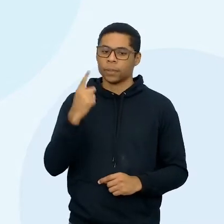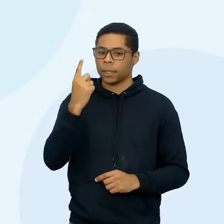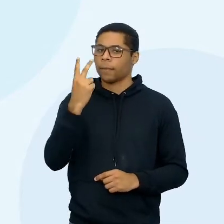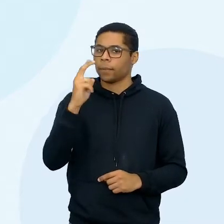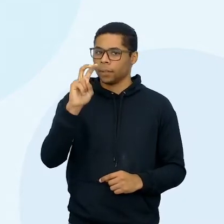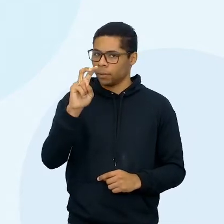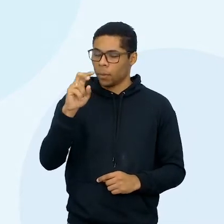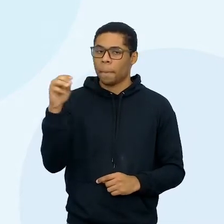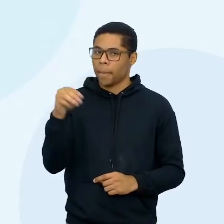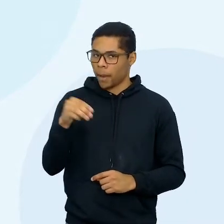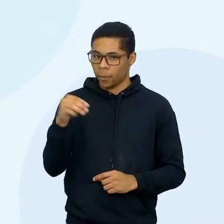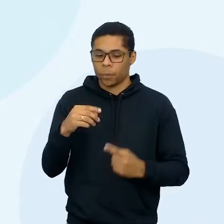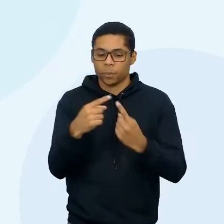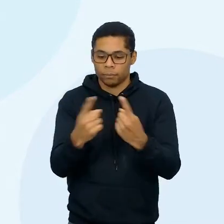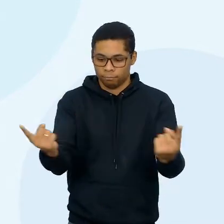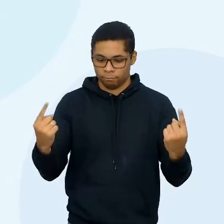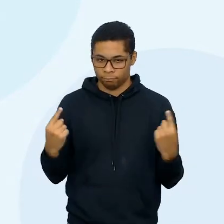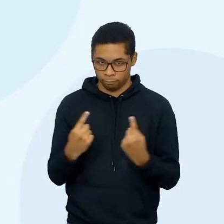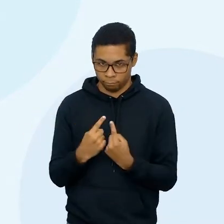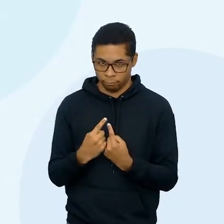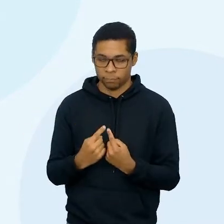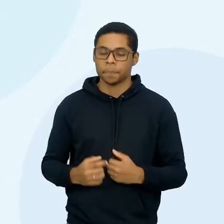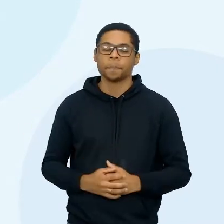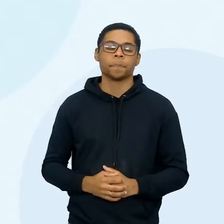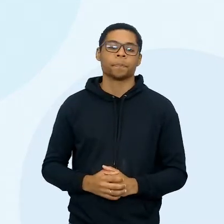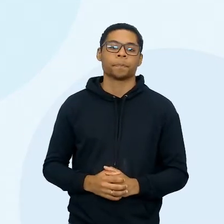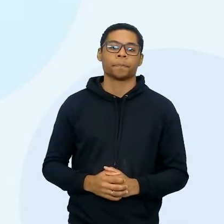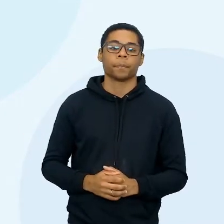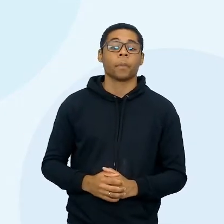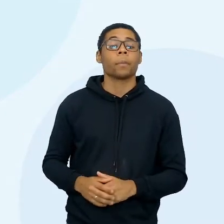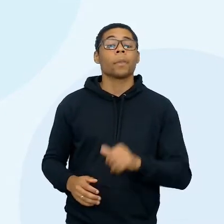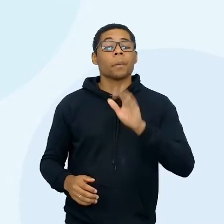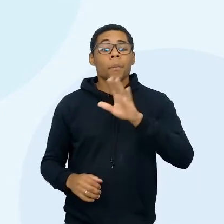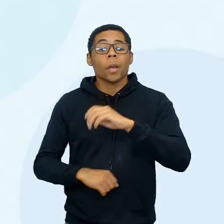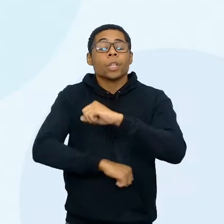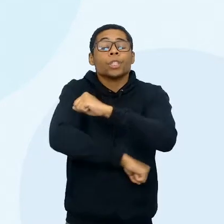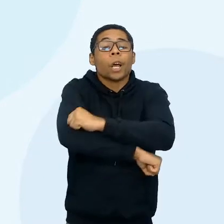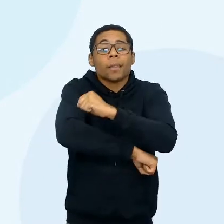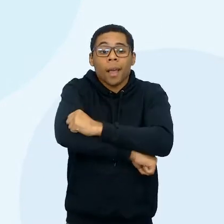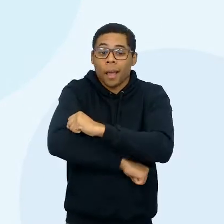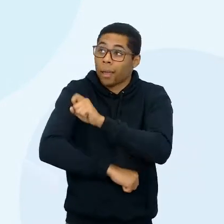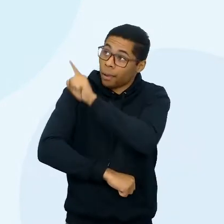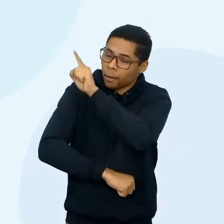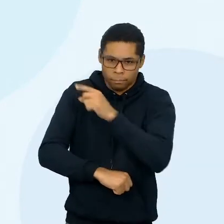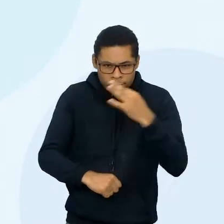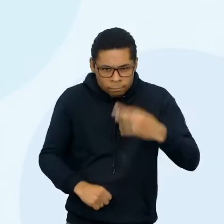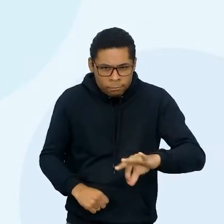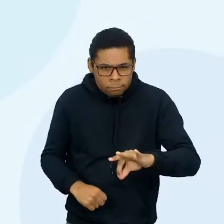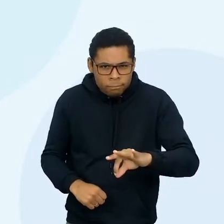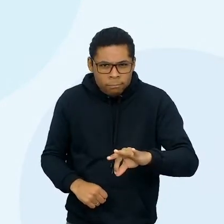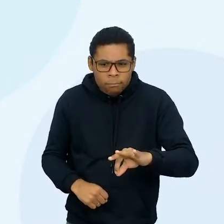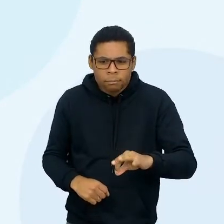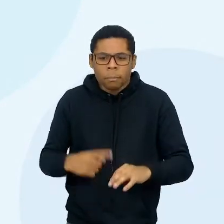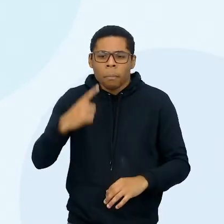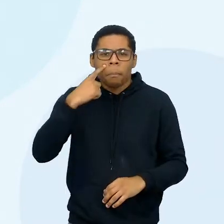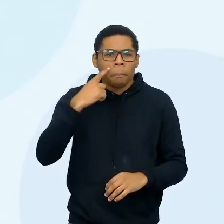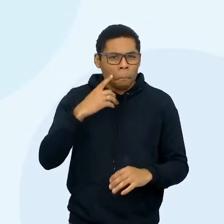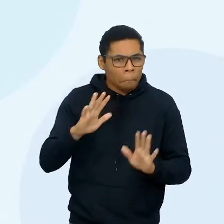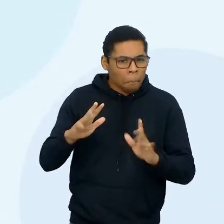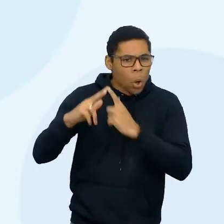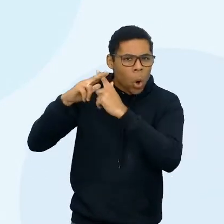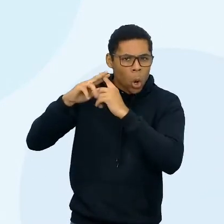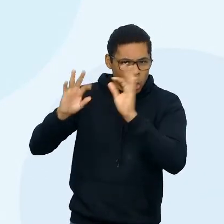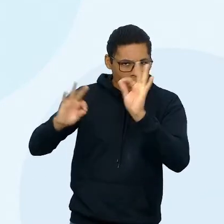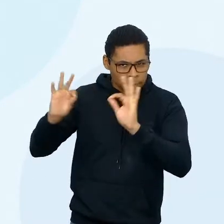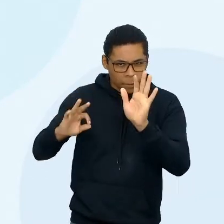8,125 metros quadrados. Agora, a janela indicada está correta? Então, vamos dar uma consertada,